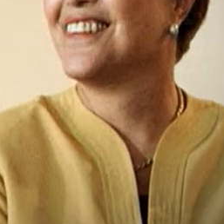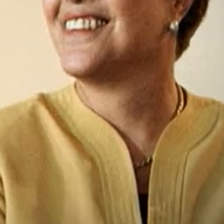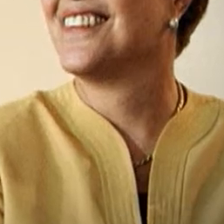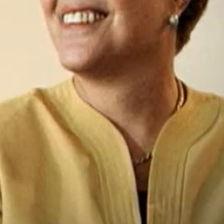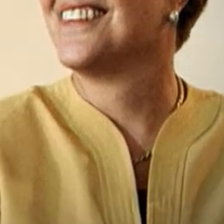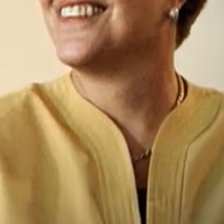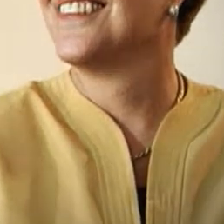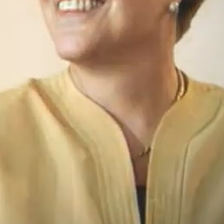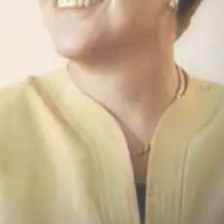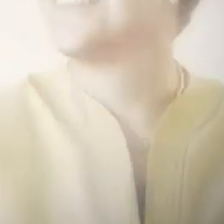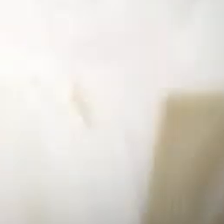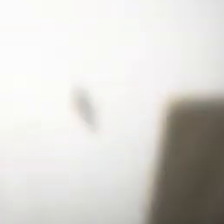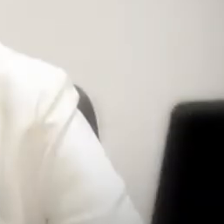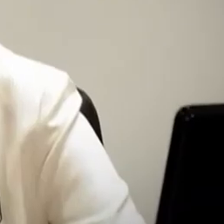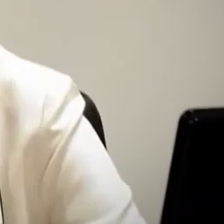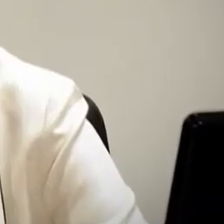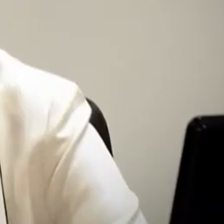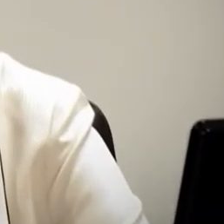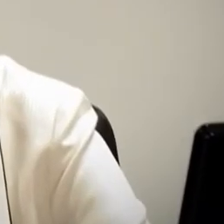o